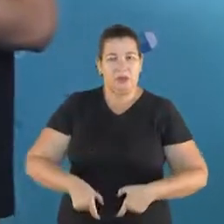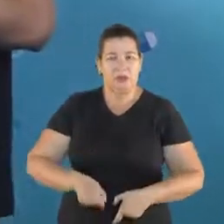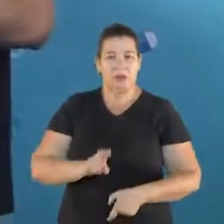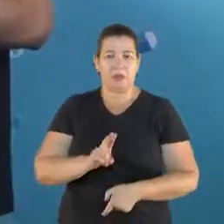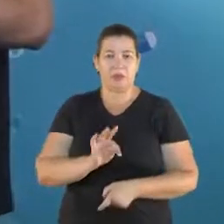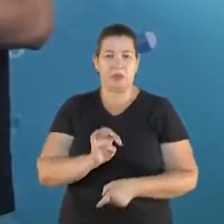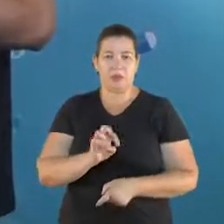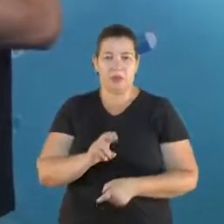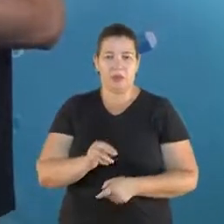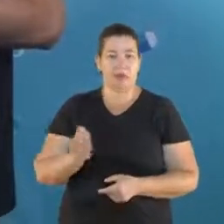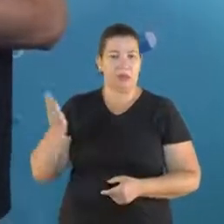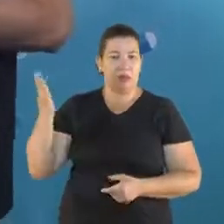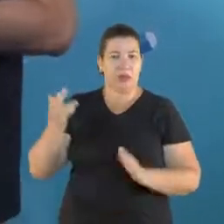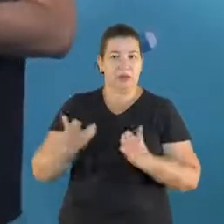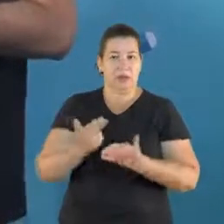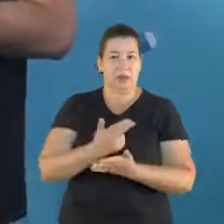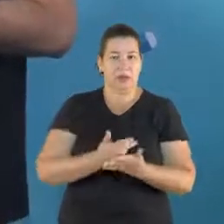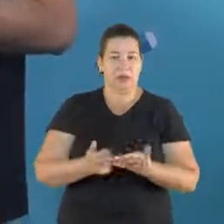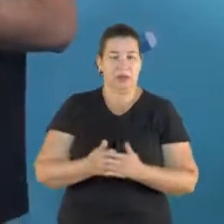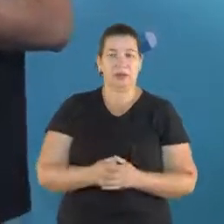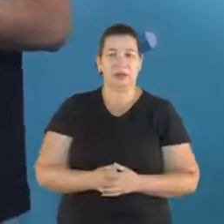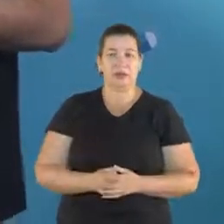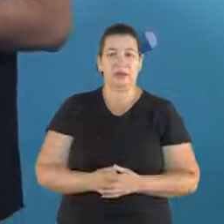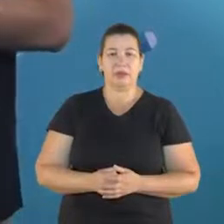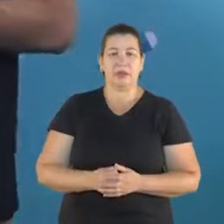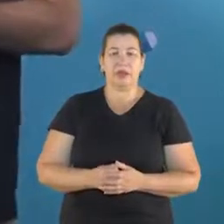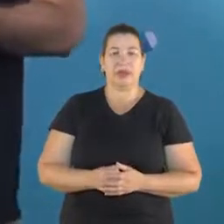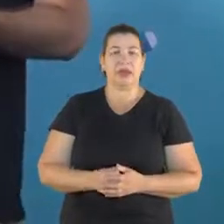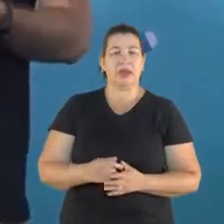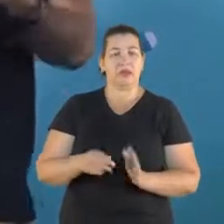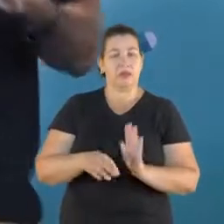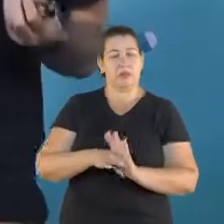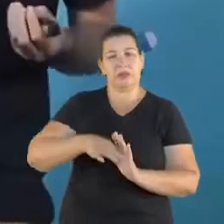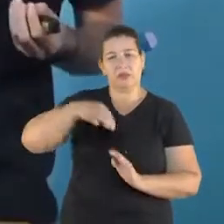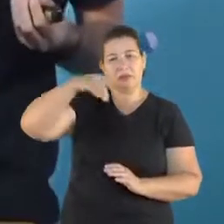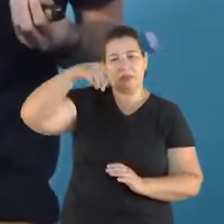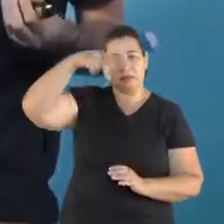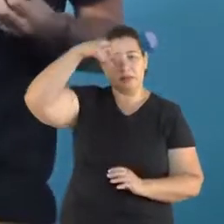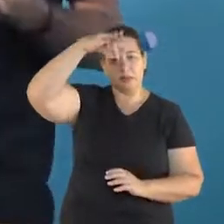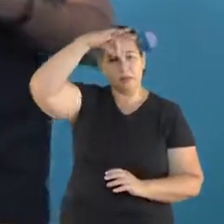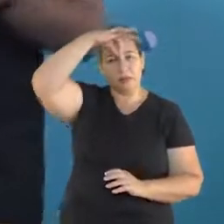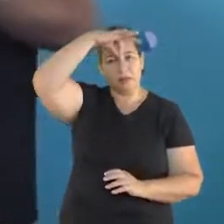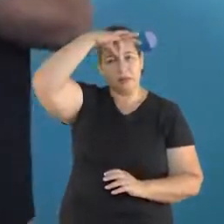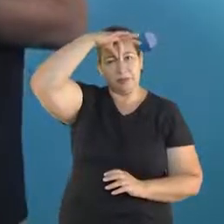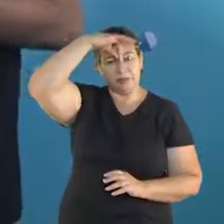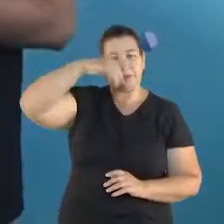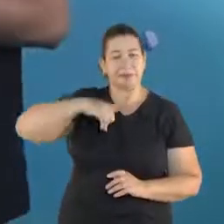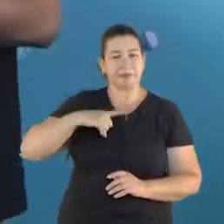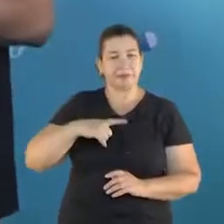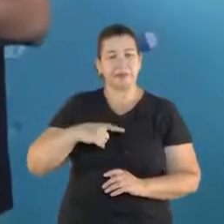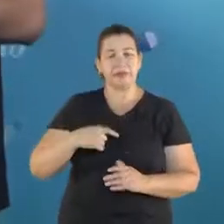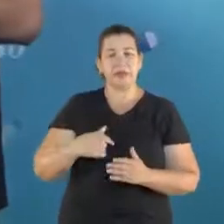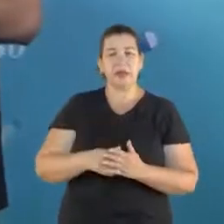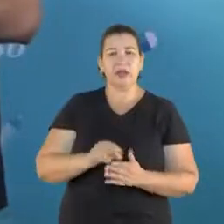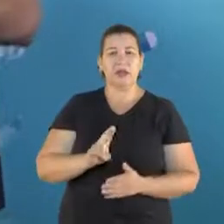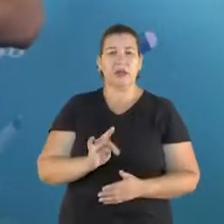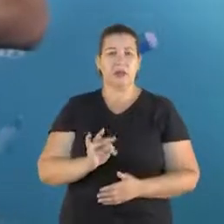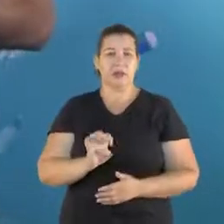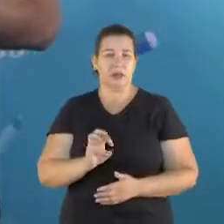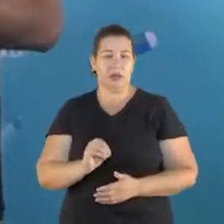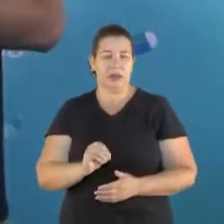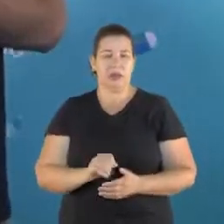representados aqui. Aqui tem o canal vaginal, que é esse tubo que se estende da vulva, que é a genitália externa, até o colo do